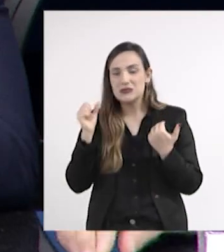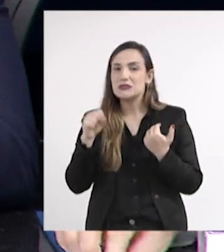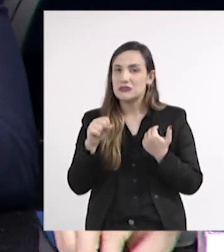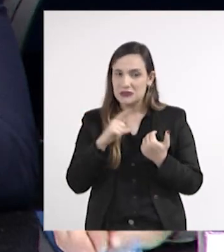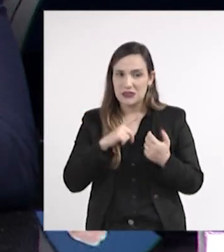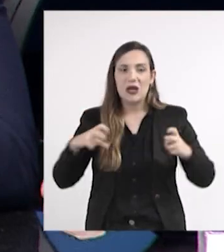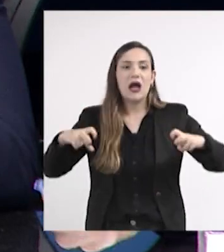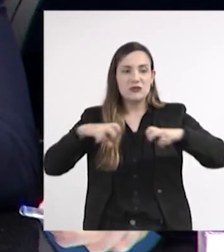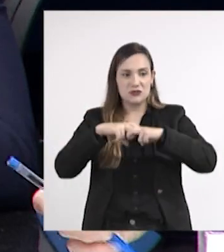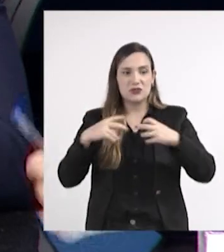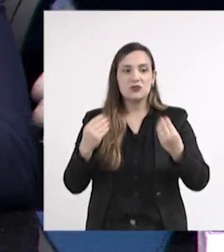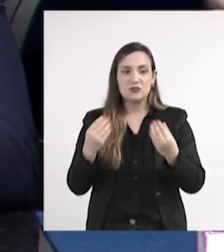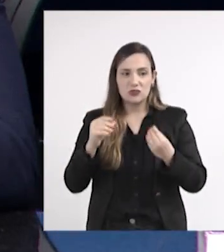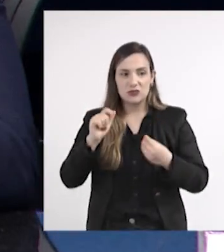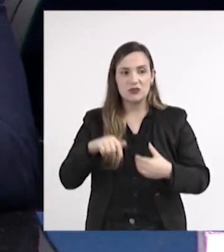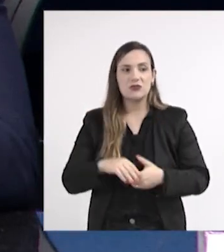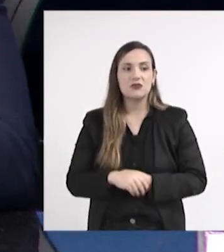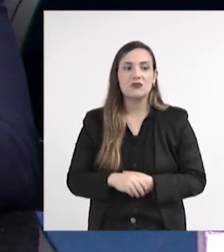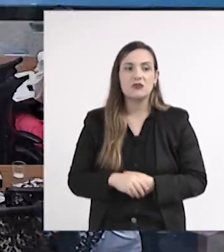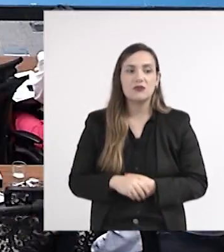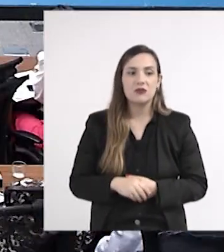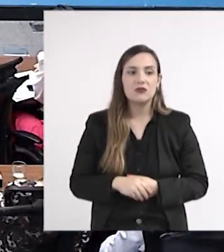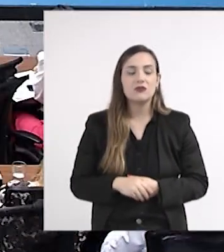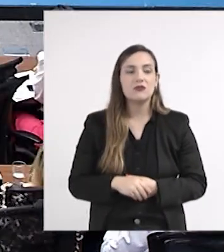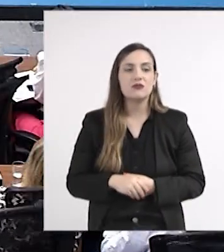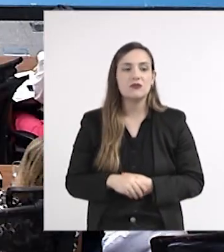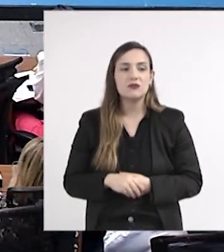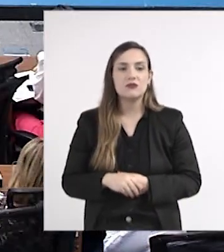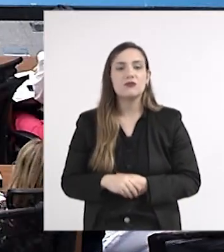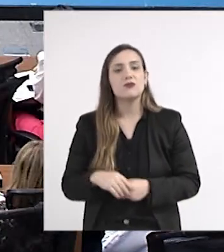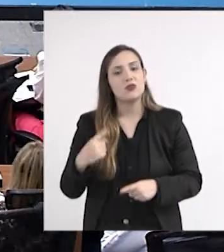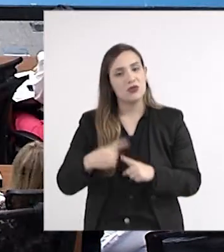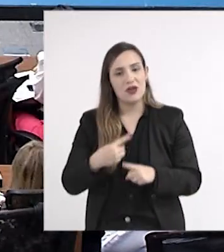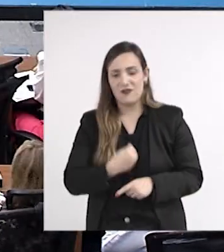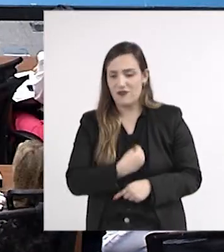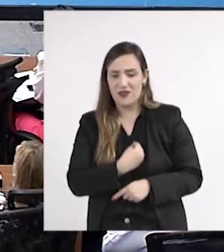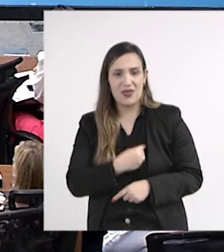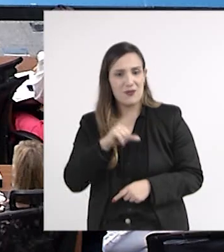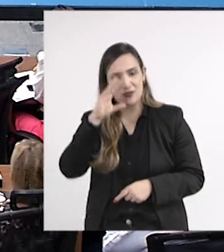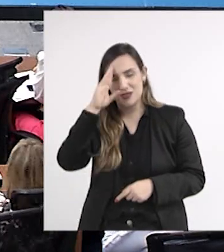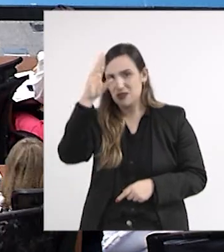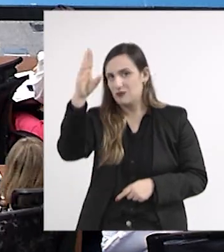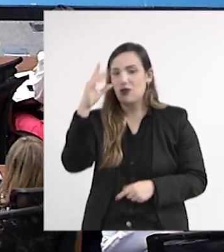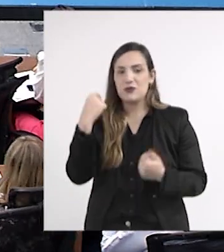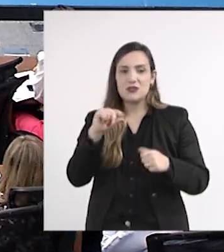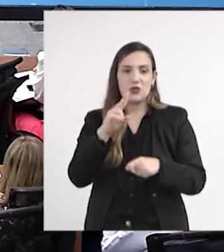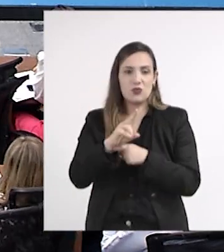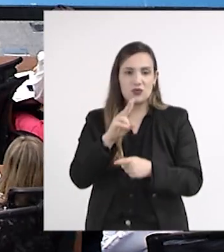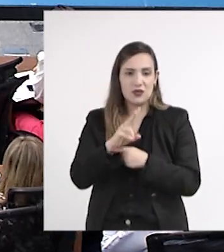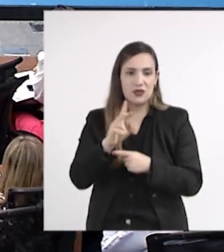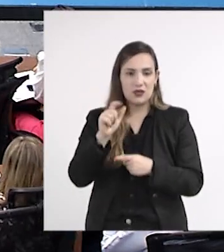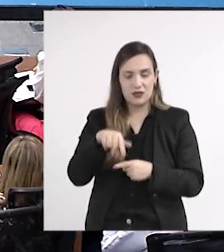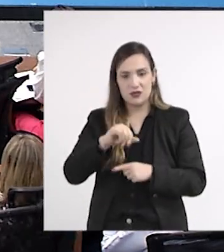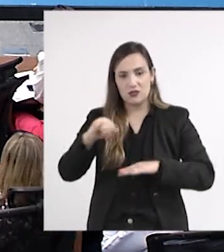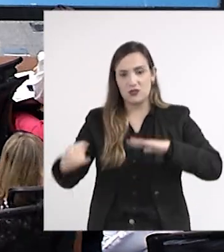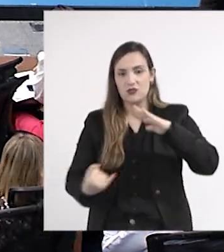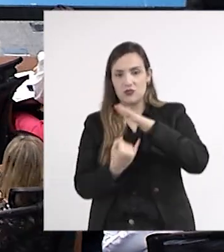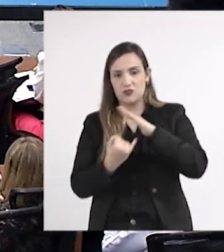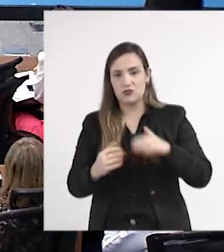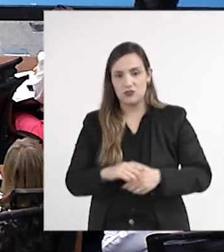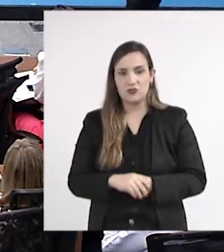acidentes no trânsito, considerando-se a vida como bem jurídico máximo por ser protegido pelas instituições do